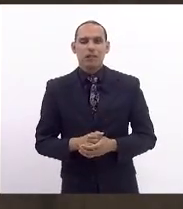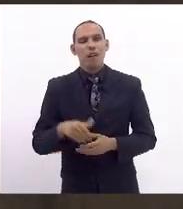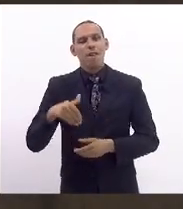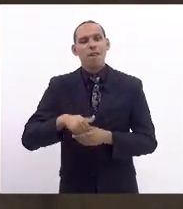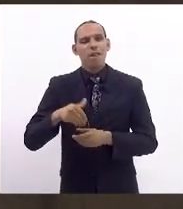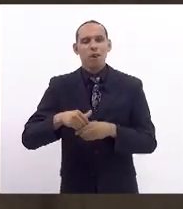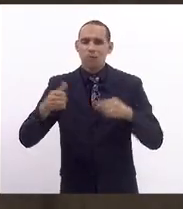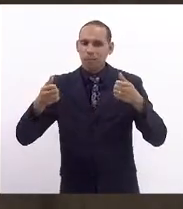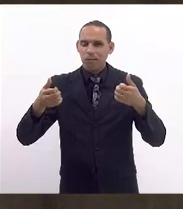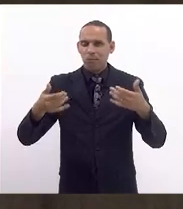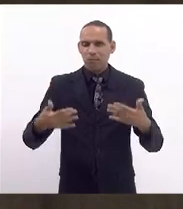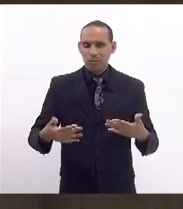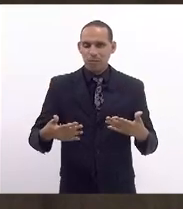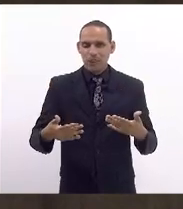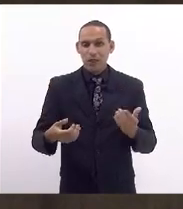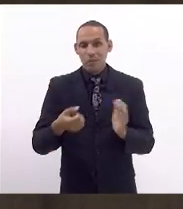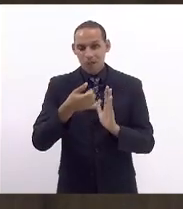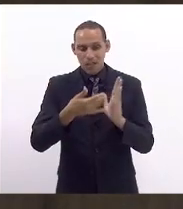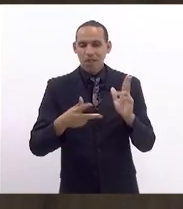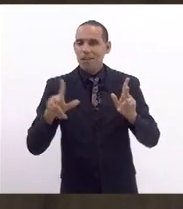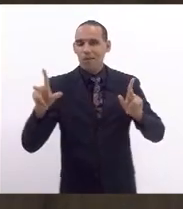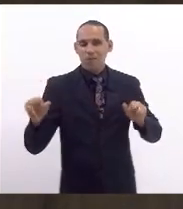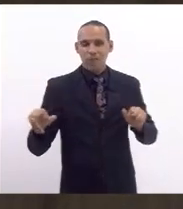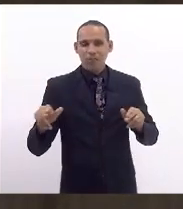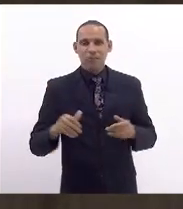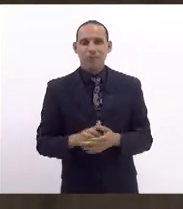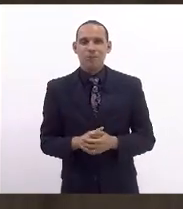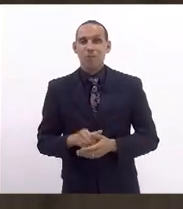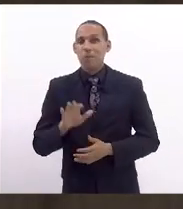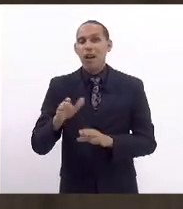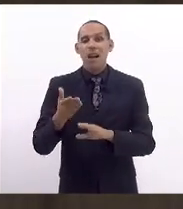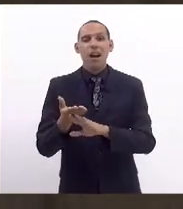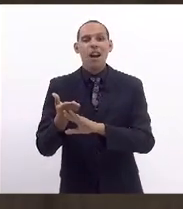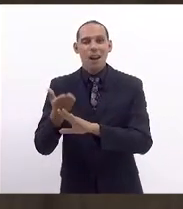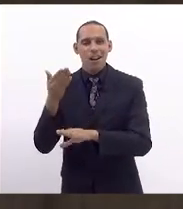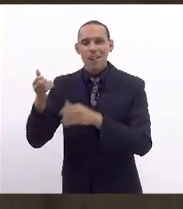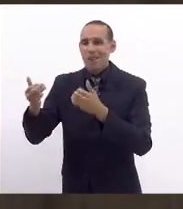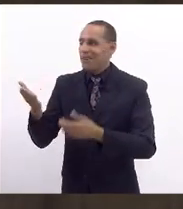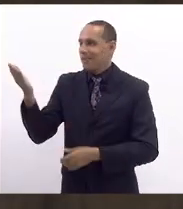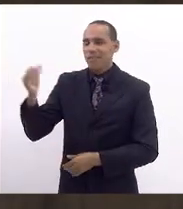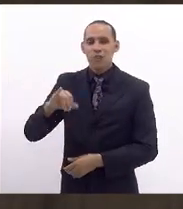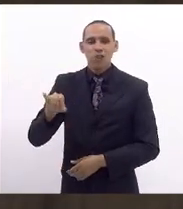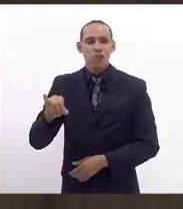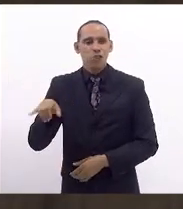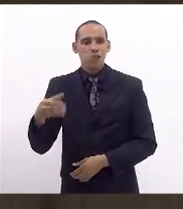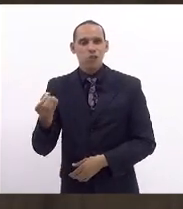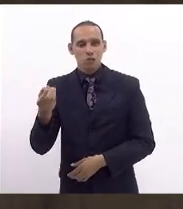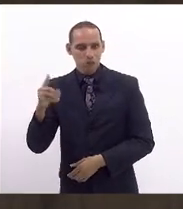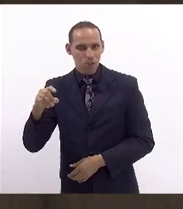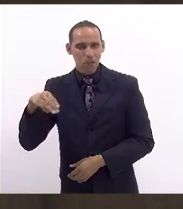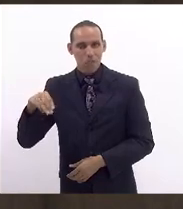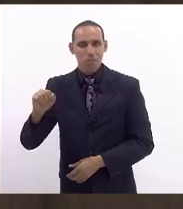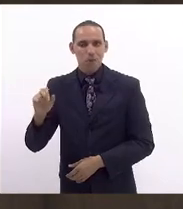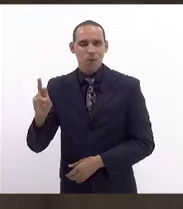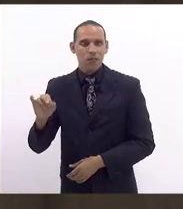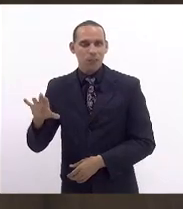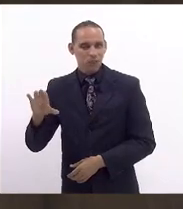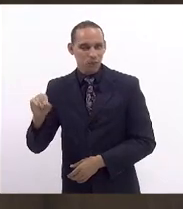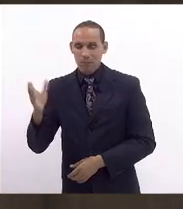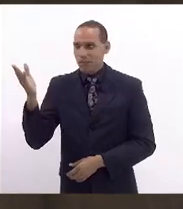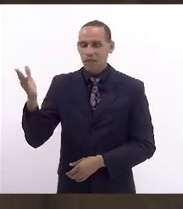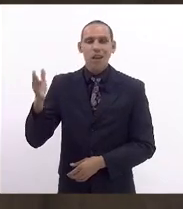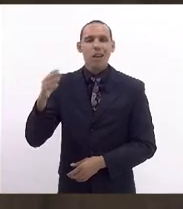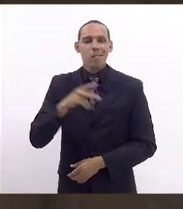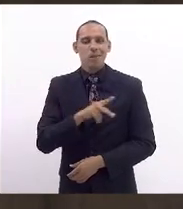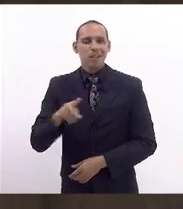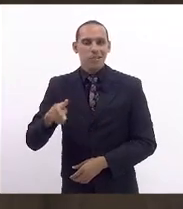declarar voto nesta matéria não sem antes cê tá aqui a presença do meu amigo João Maurício presidente atual do PT meu querido